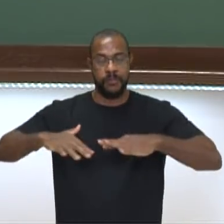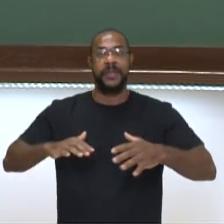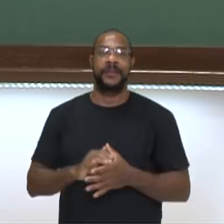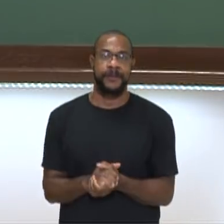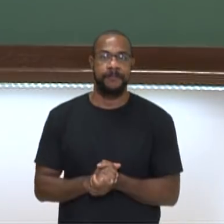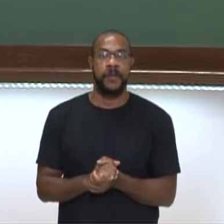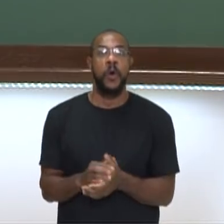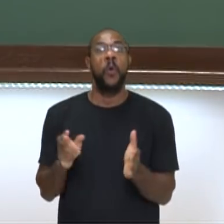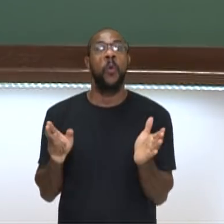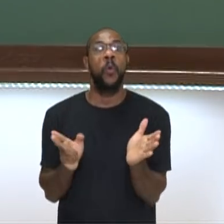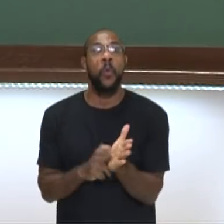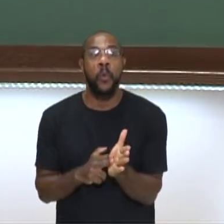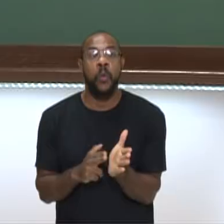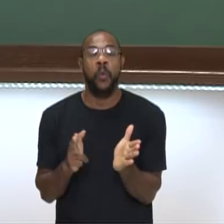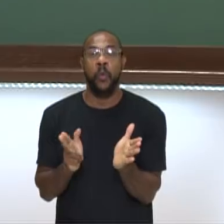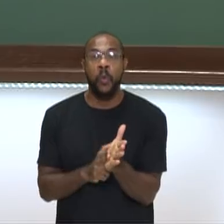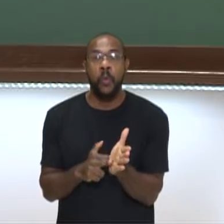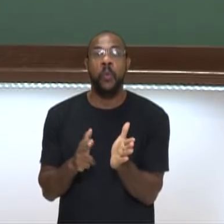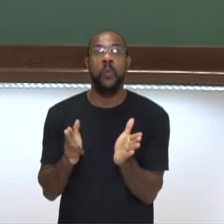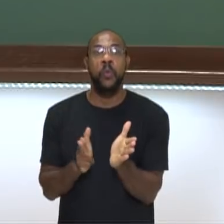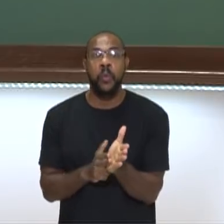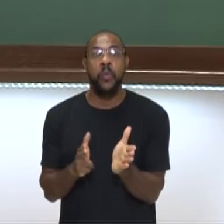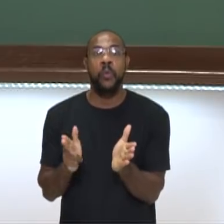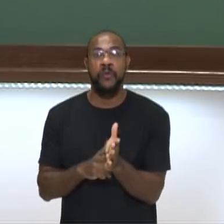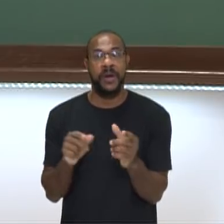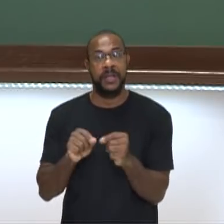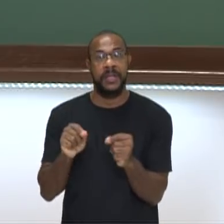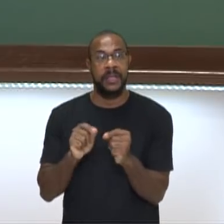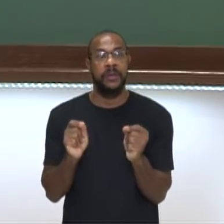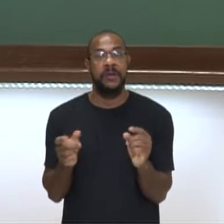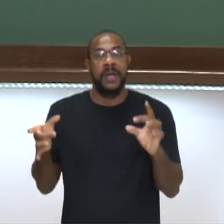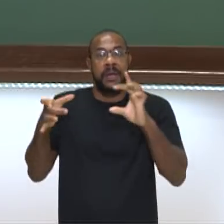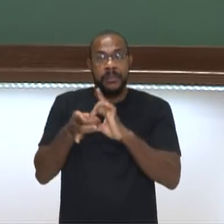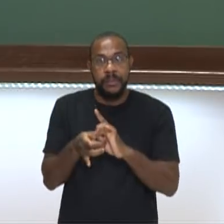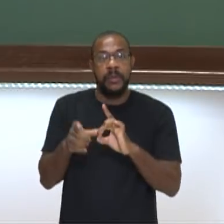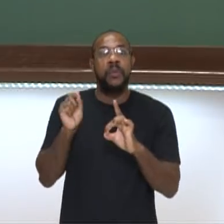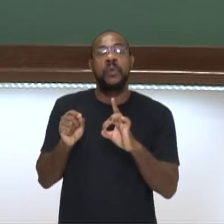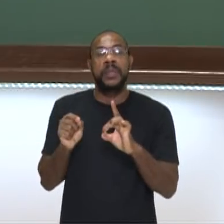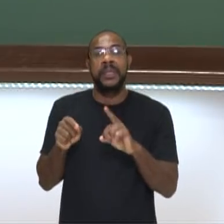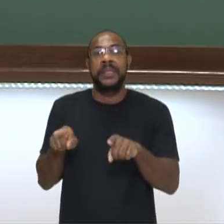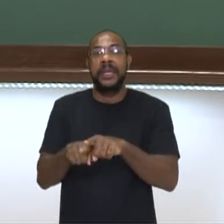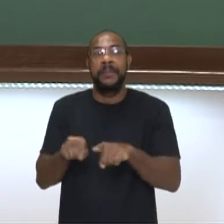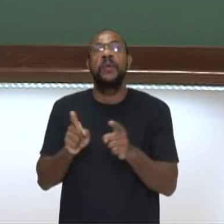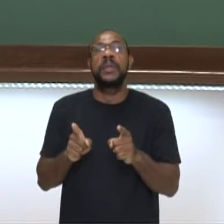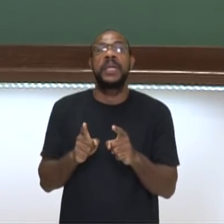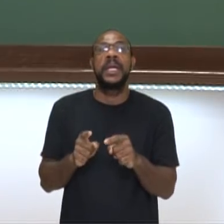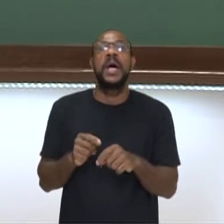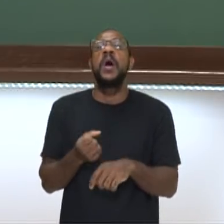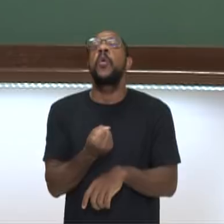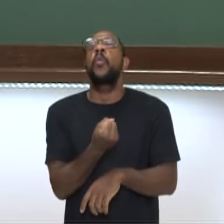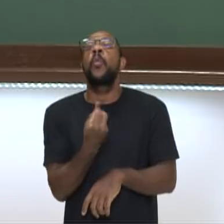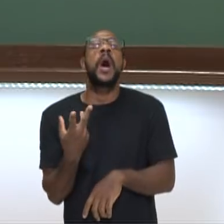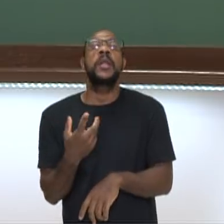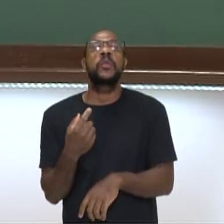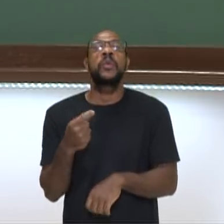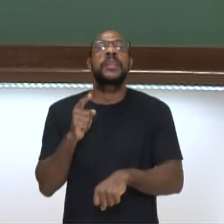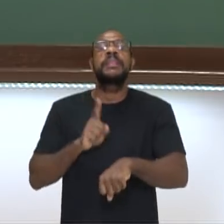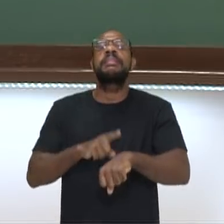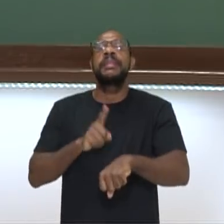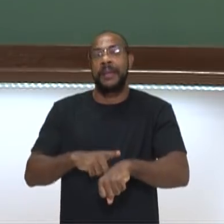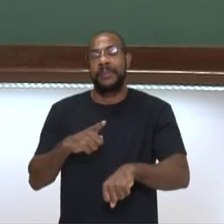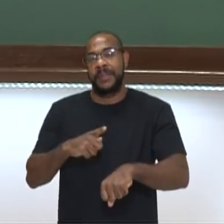o ritmo que esse movimento vai ser feito e a duração desse movimento,